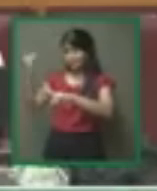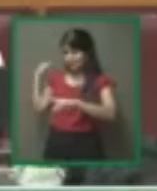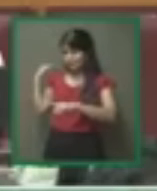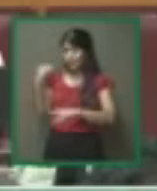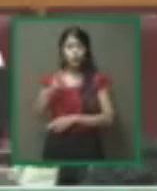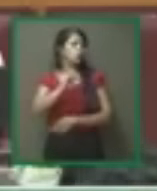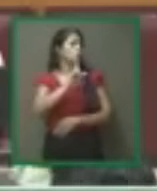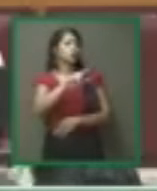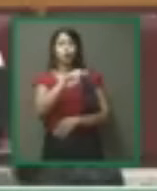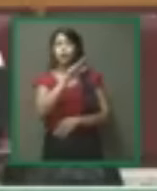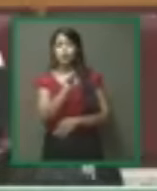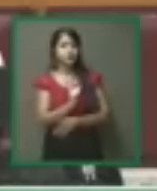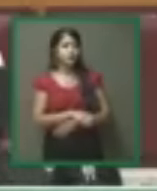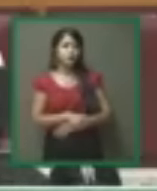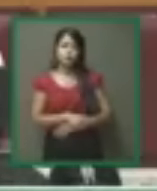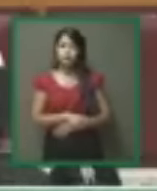Nunca, excelência.